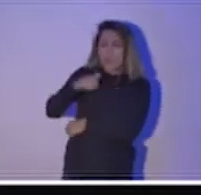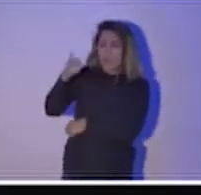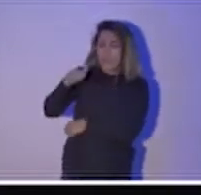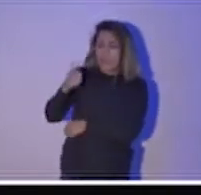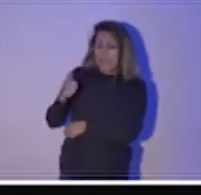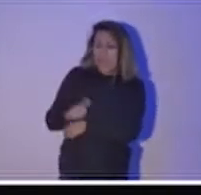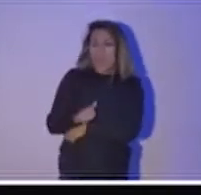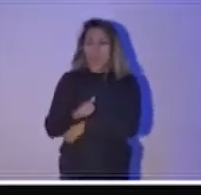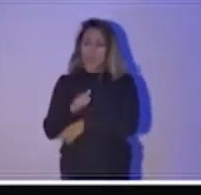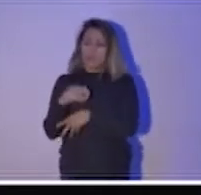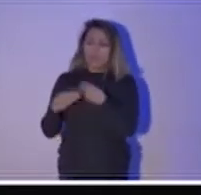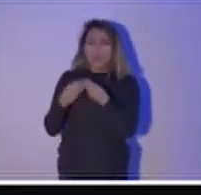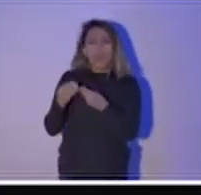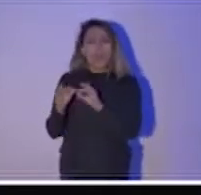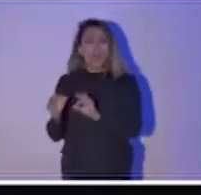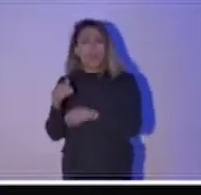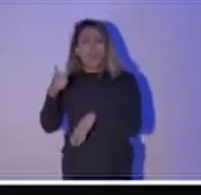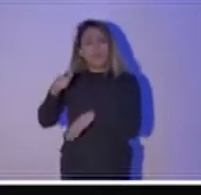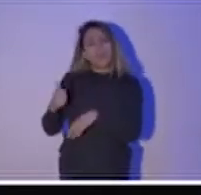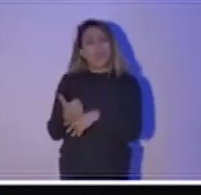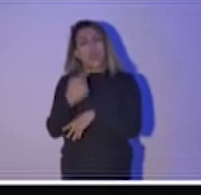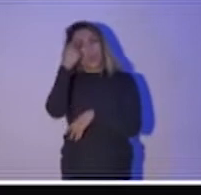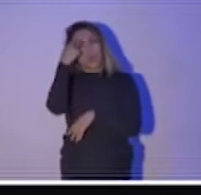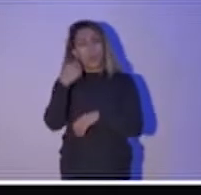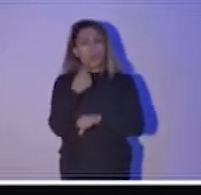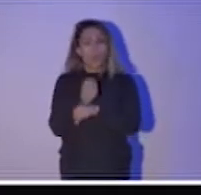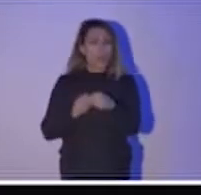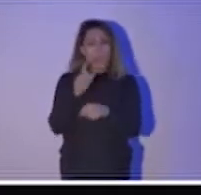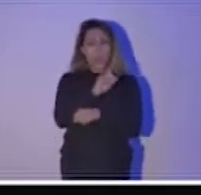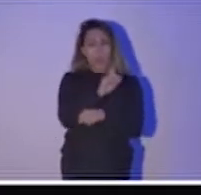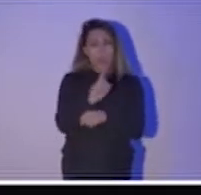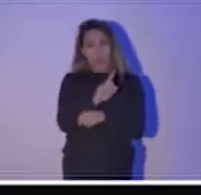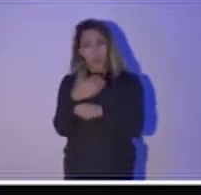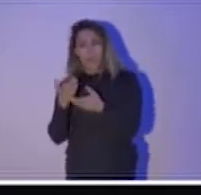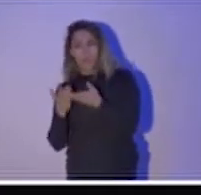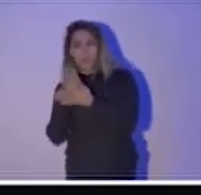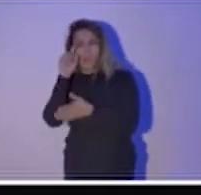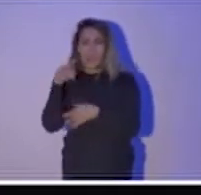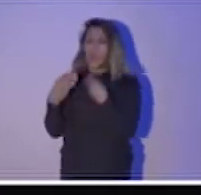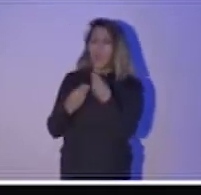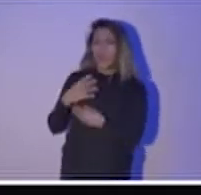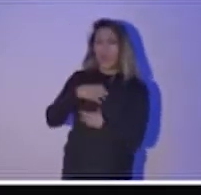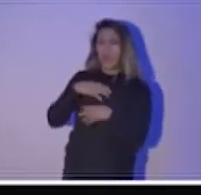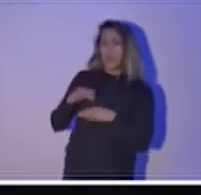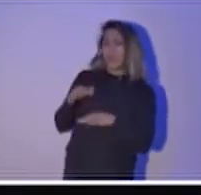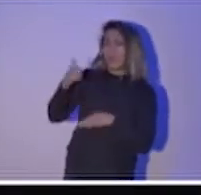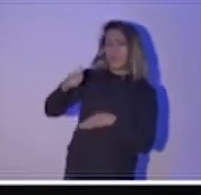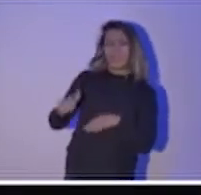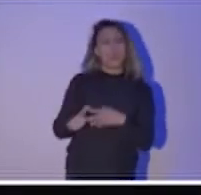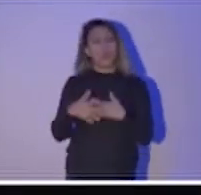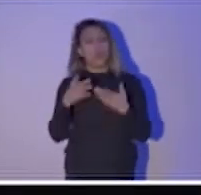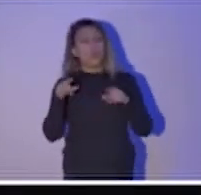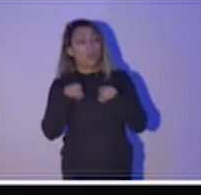que os próximos professores que vão pegar esse aluno vão relatar. Ou, considerando as fragilidades da